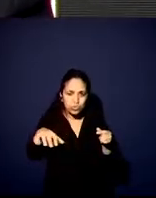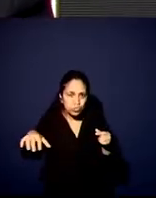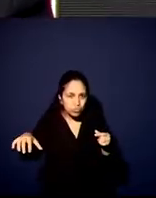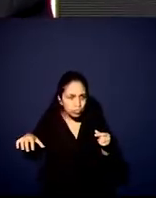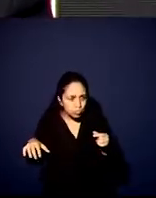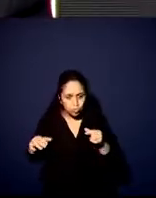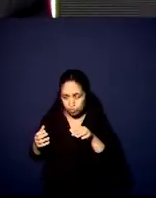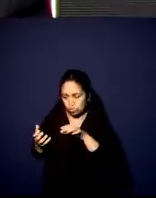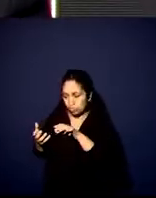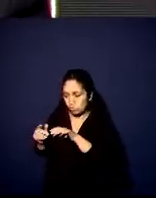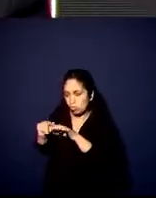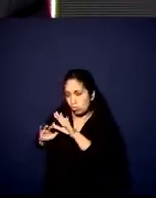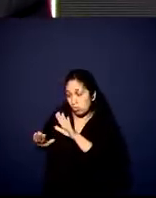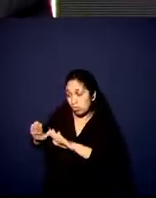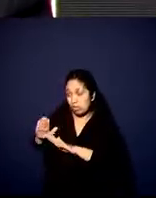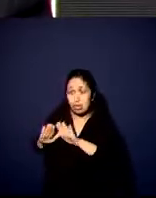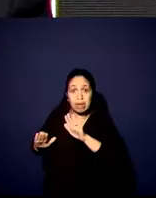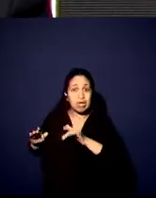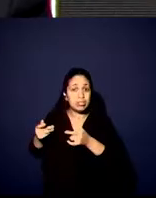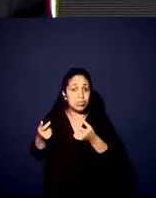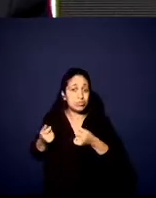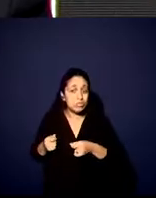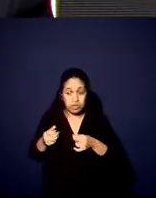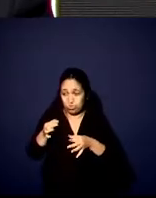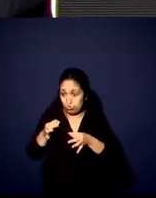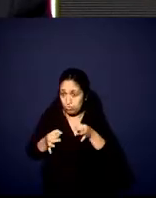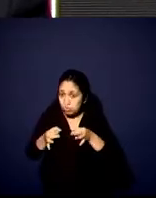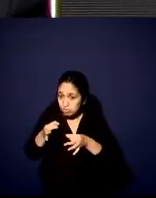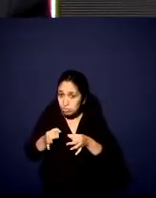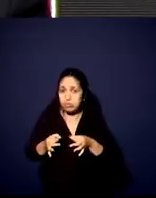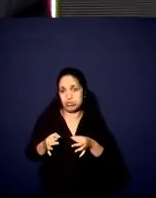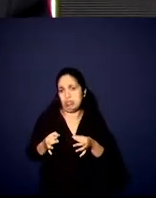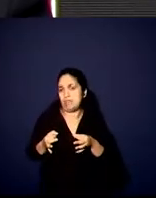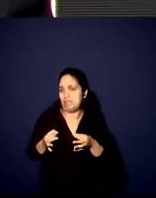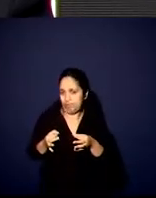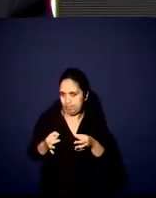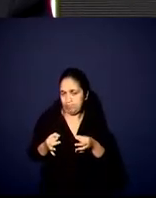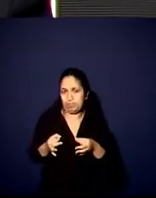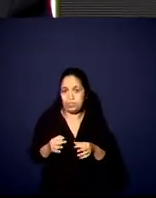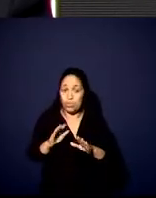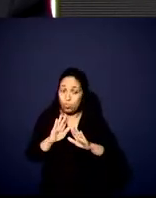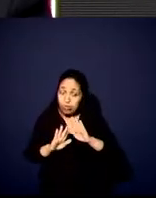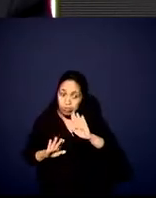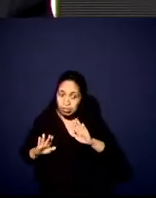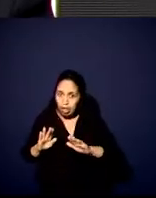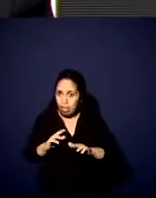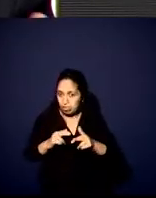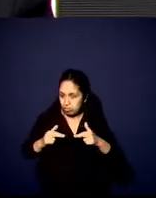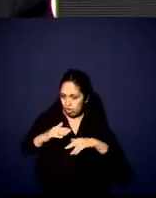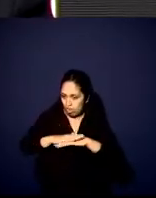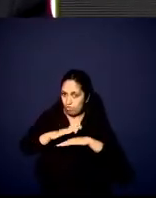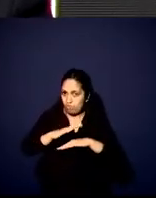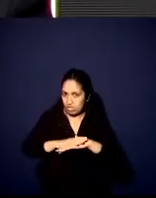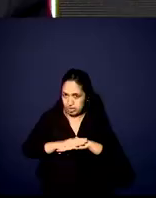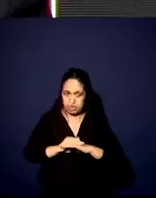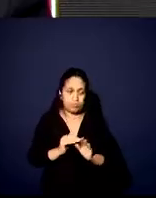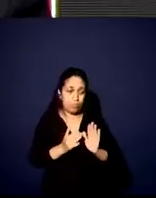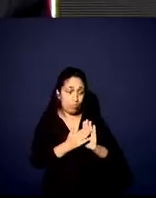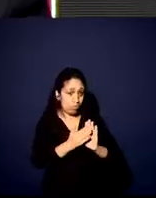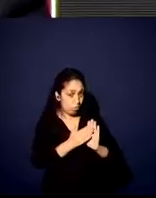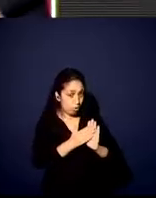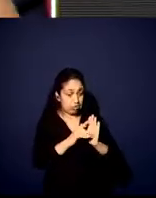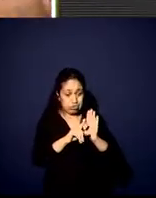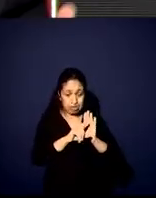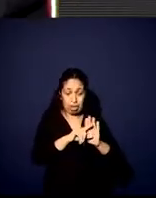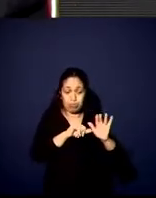possui o congresso tem que ter muito cuidado muita Justiça muita Justiça mas muito cuidado nas suas ações a propostas de alterações